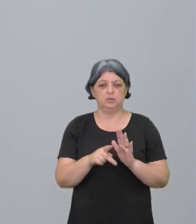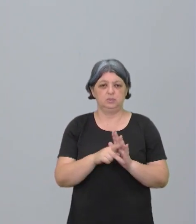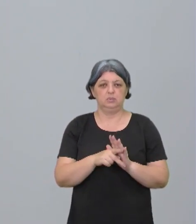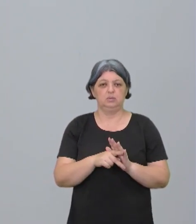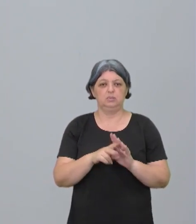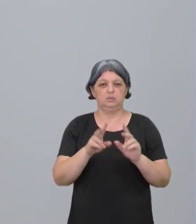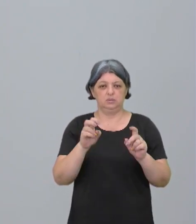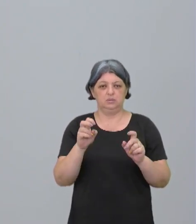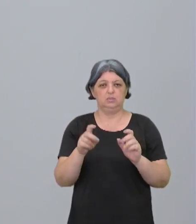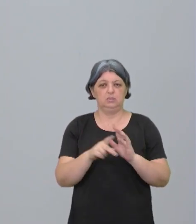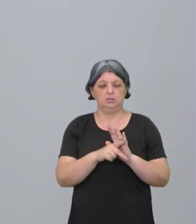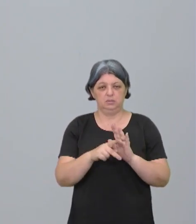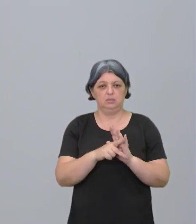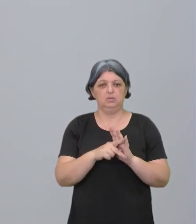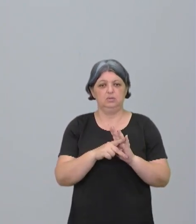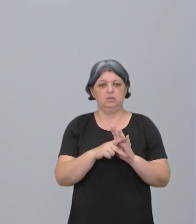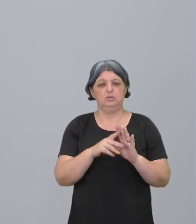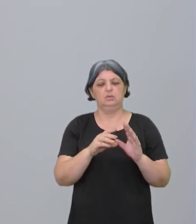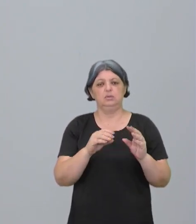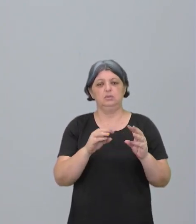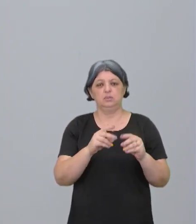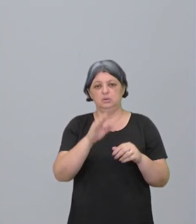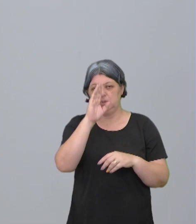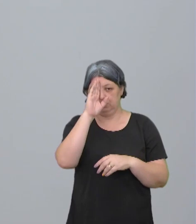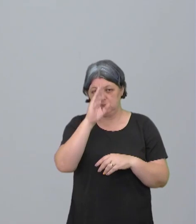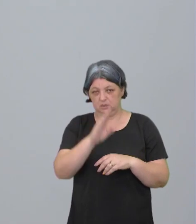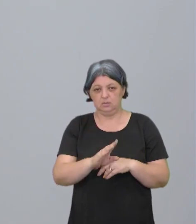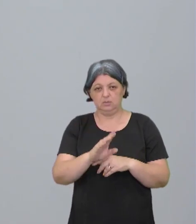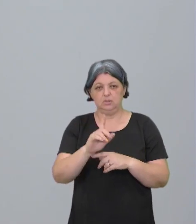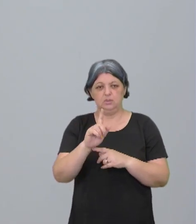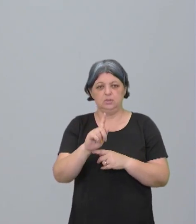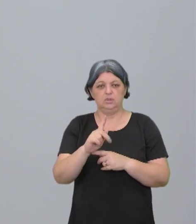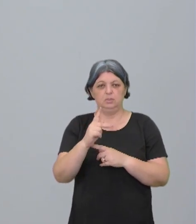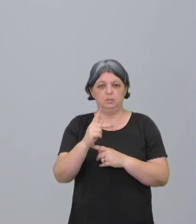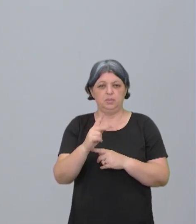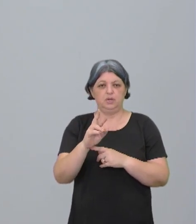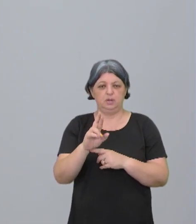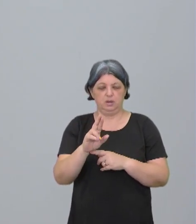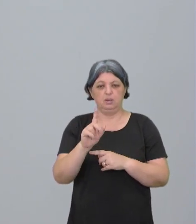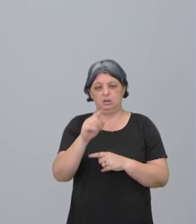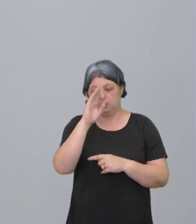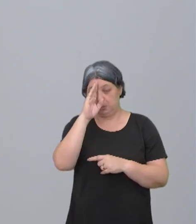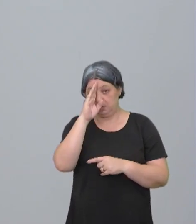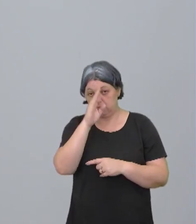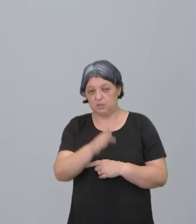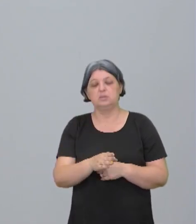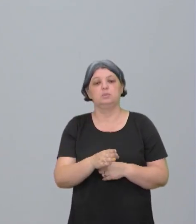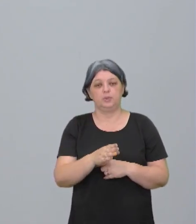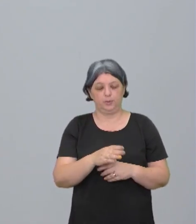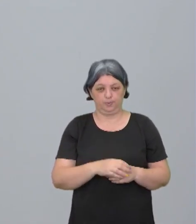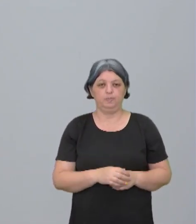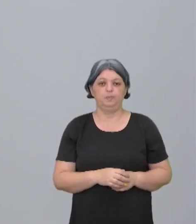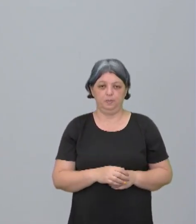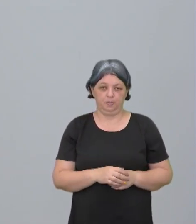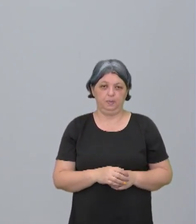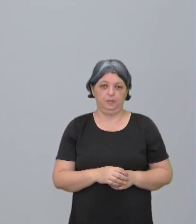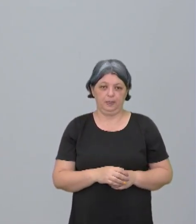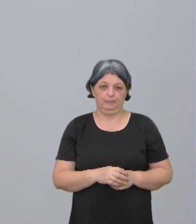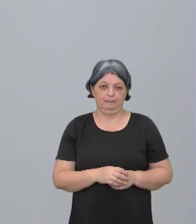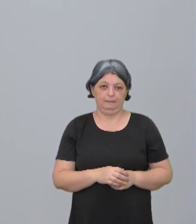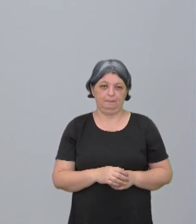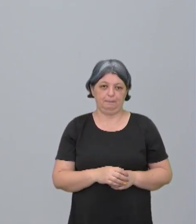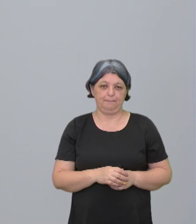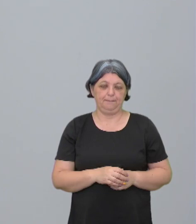fenômenos ondulatórios, né? Principalmente o GPR, né? Eu acho que foi o ponto-chave, digamos assim, que é